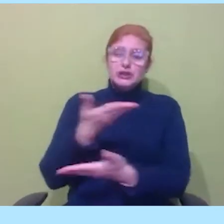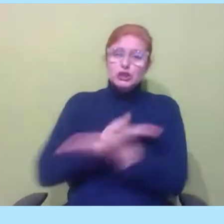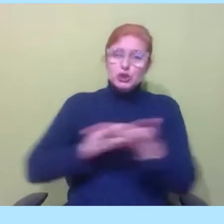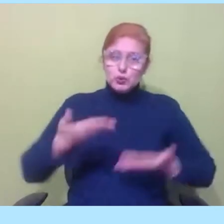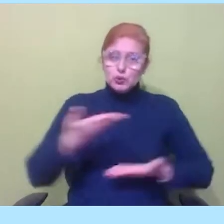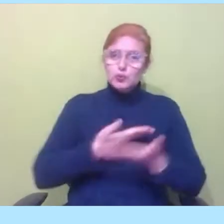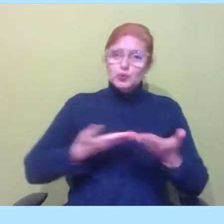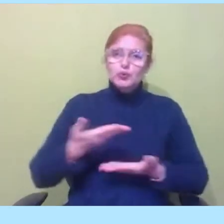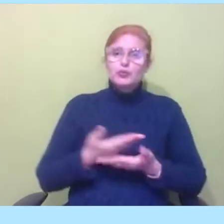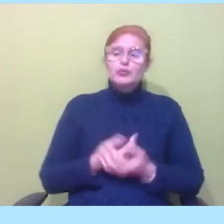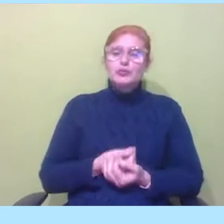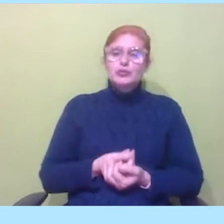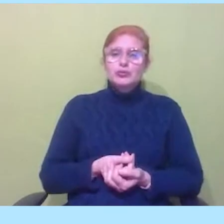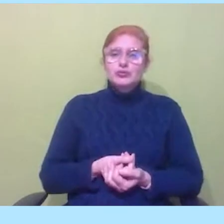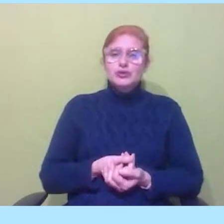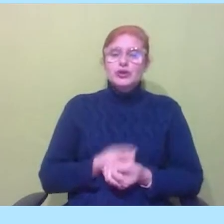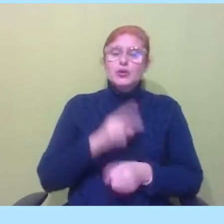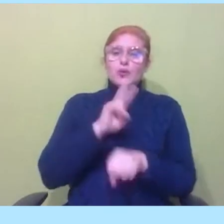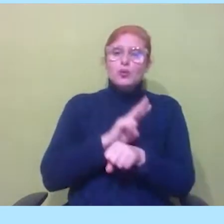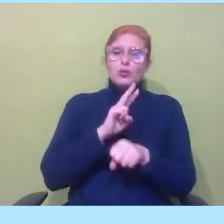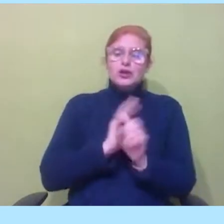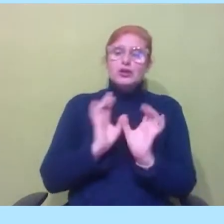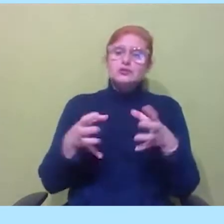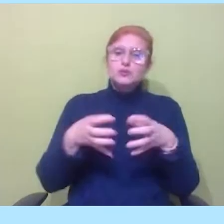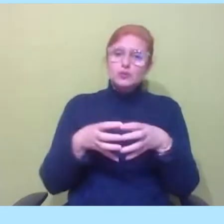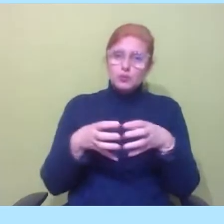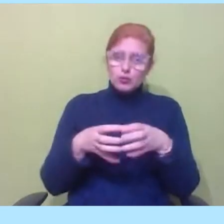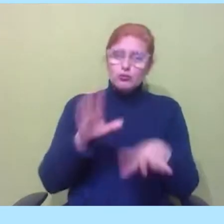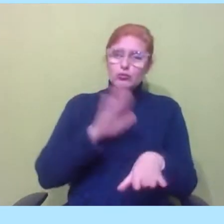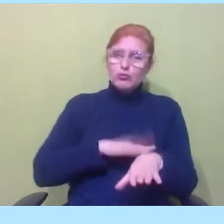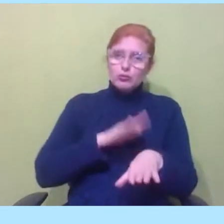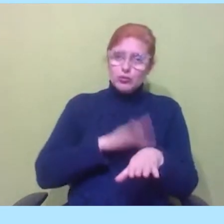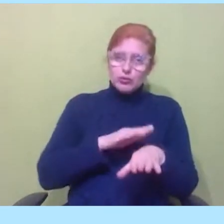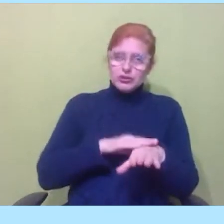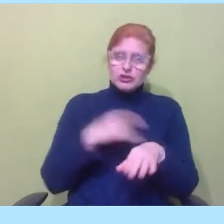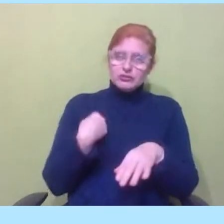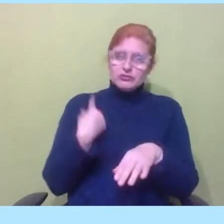É um cuidado coletivo e é um momento onde a gente pode